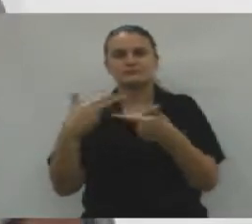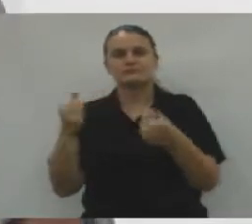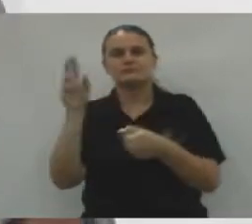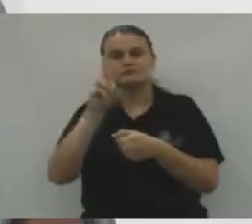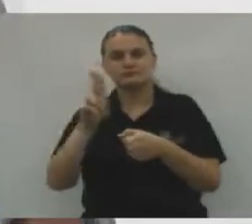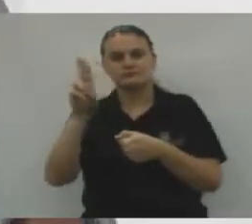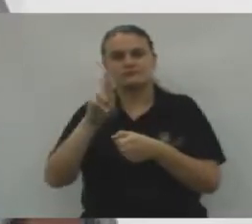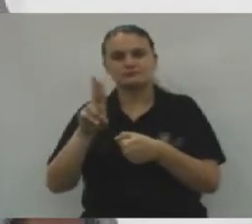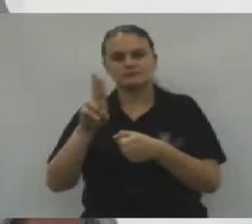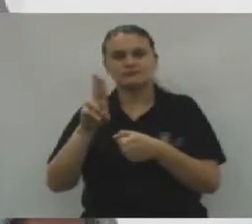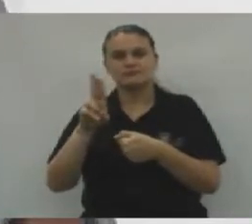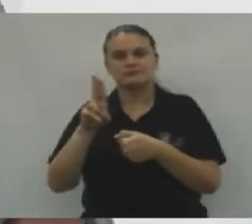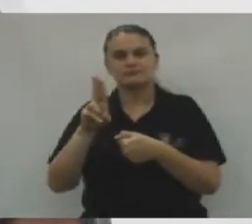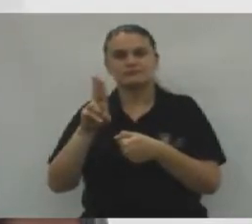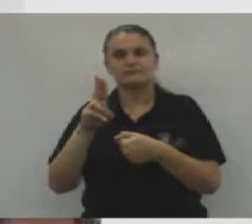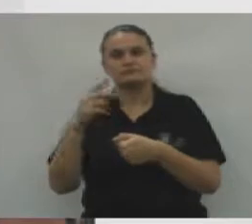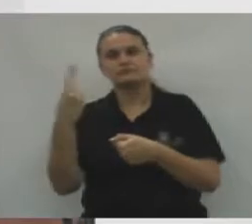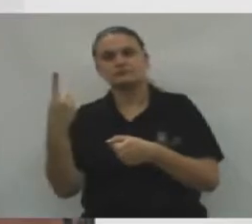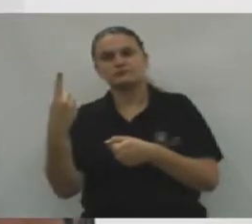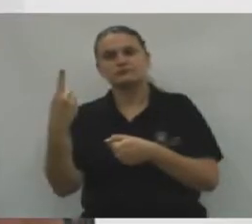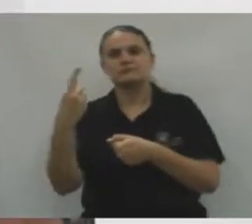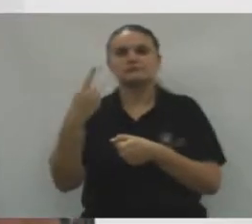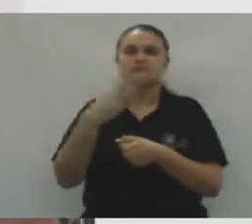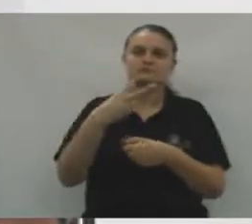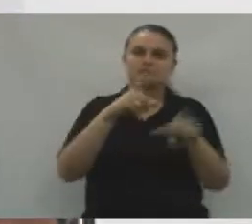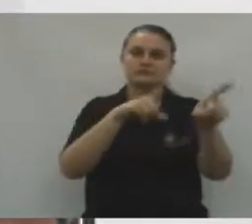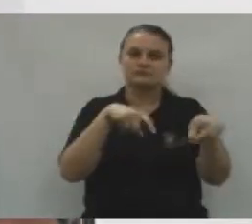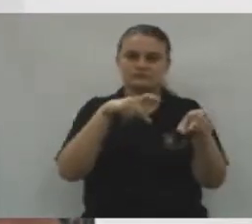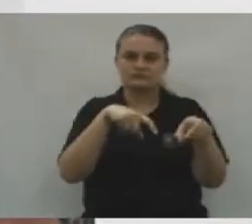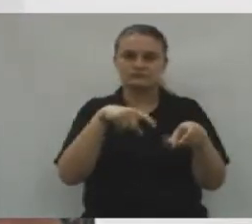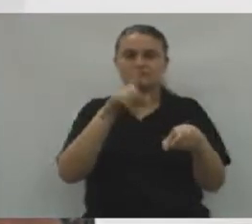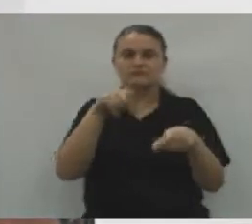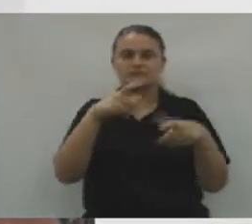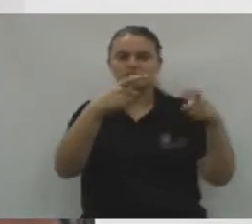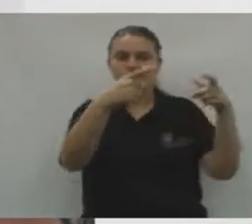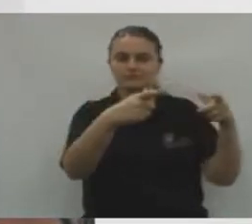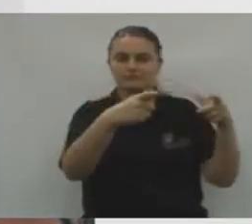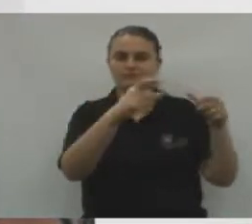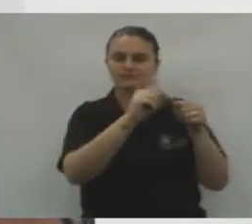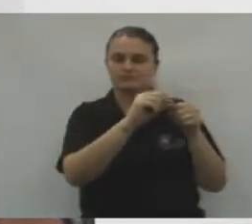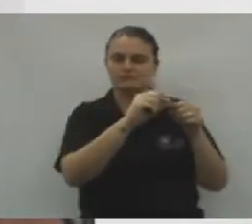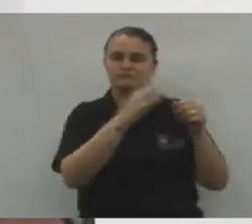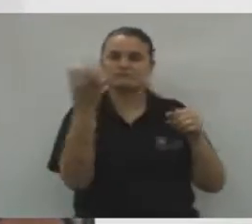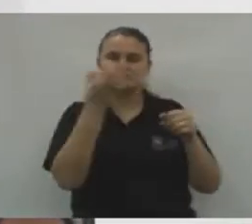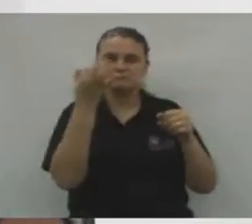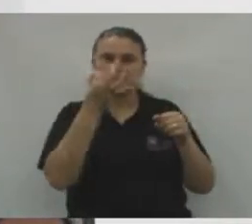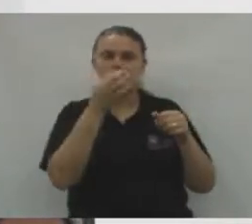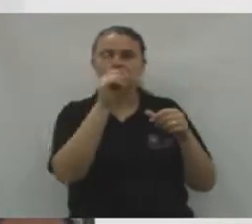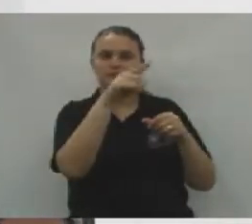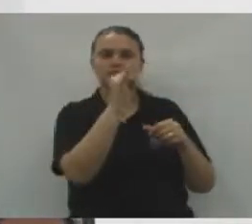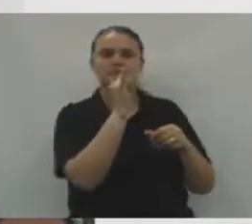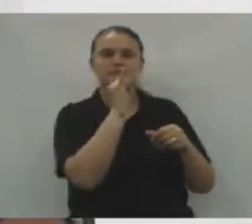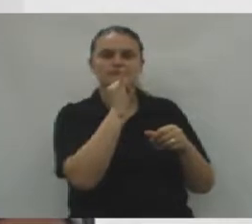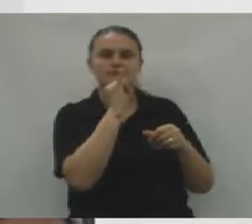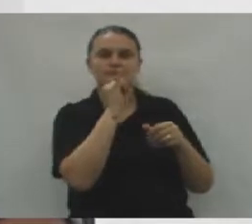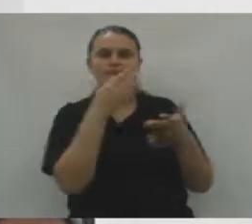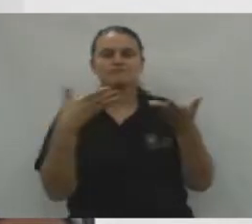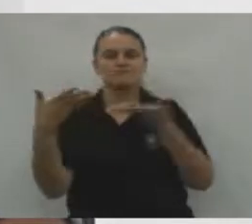utilizar uma ou duas propriedades que a gente chama de unidade de referência, e nessas propriedades aí a gente faz